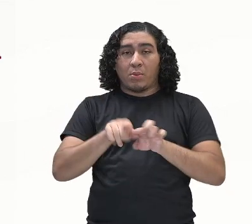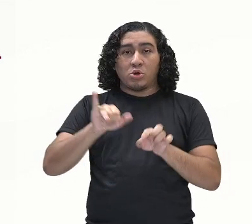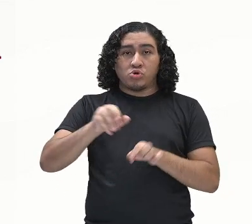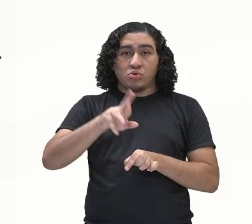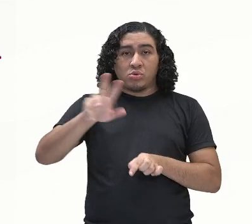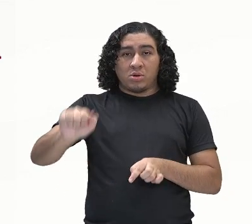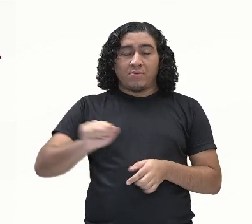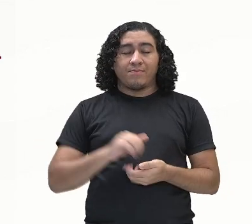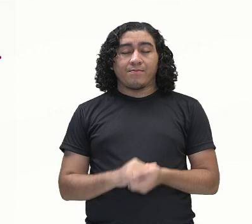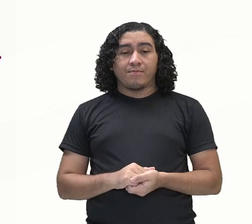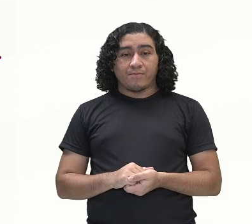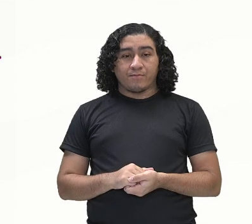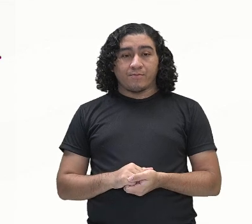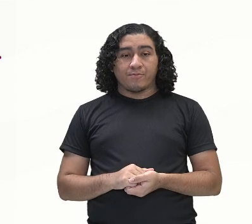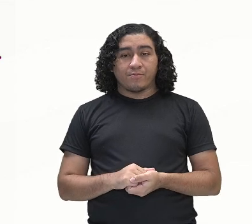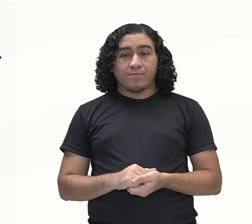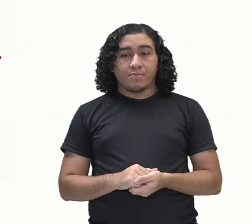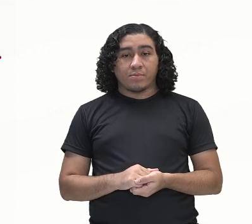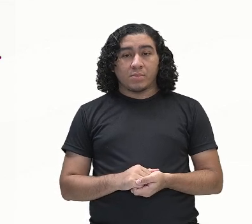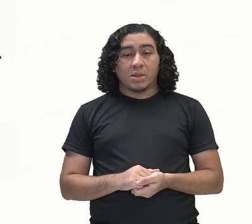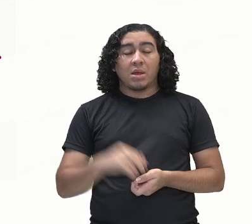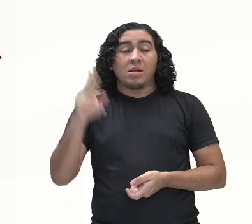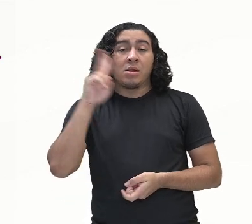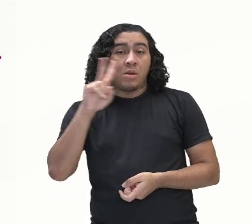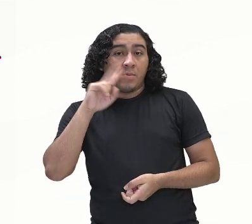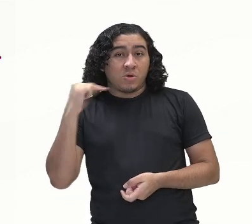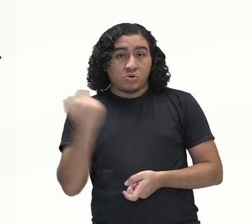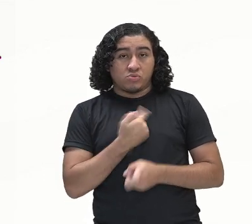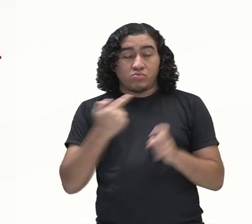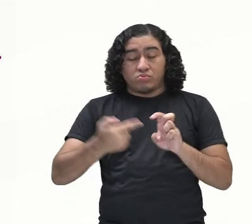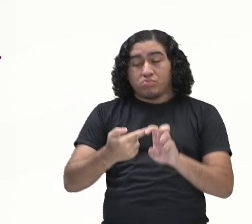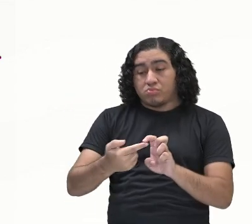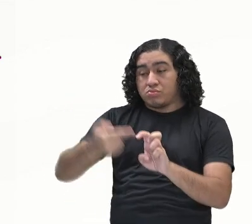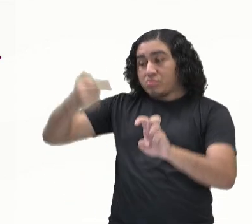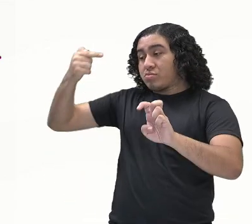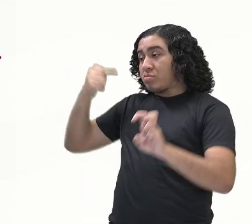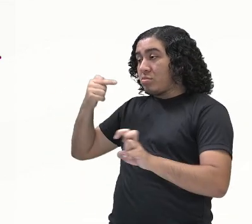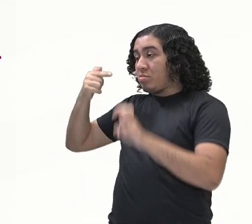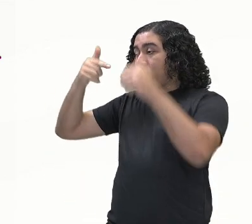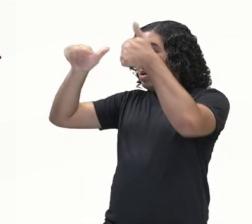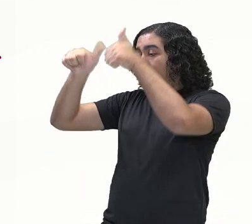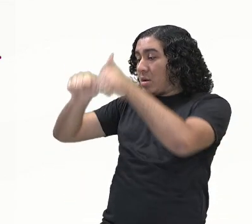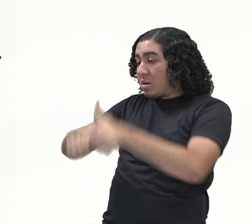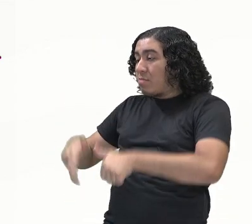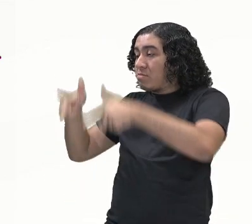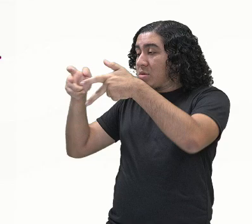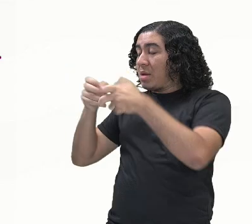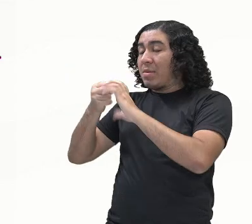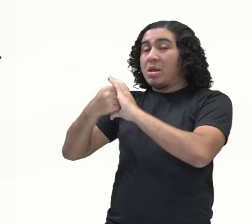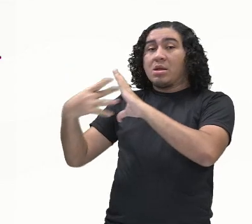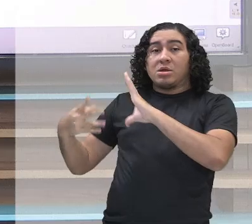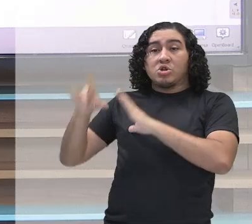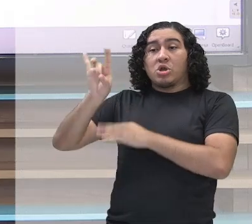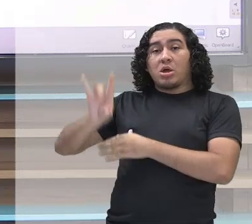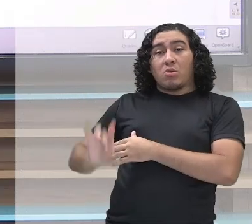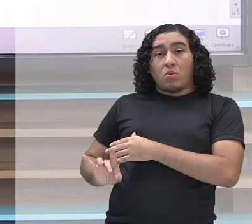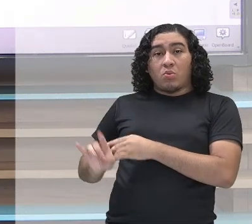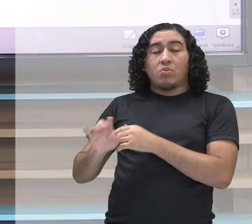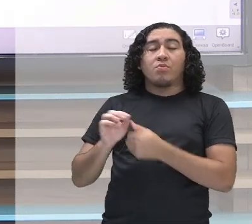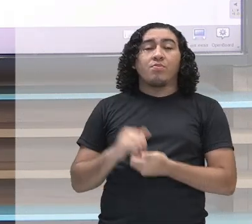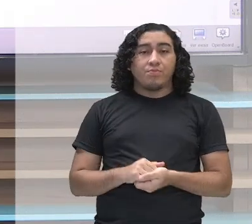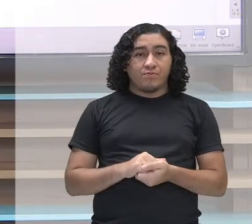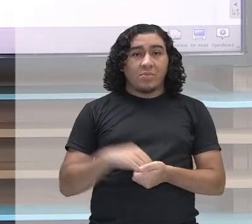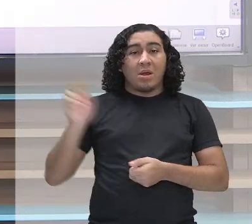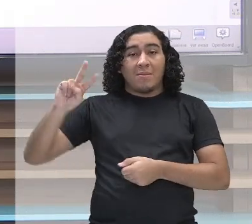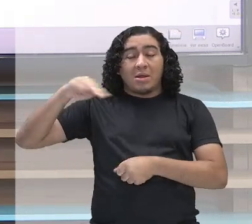gente retorna aí na história, a gente observa esses ciclos e as características de cada um deles para a